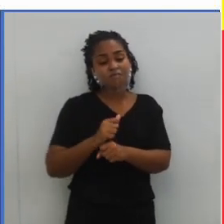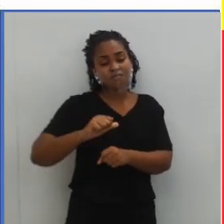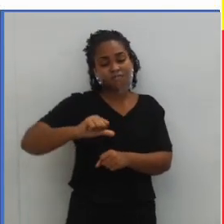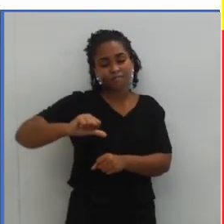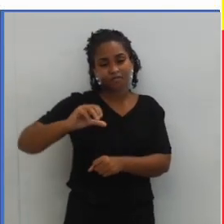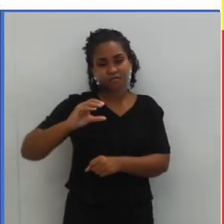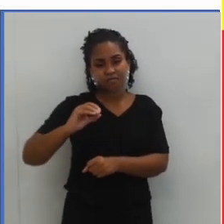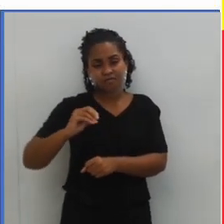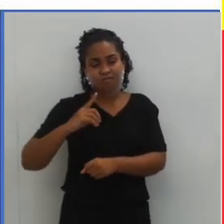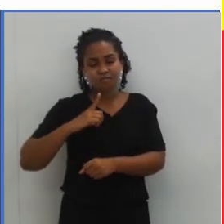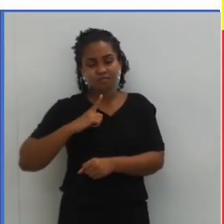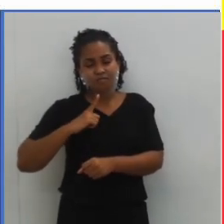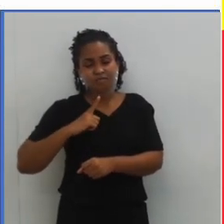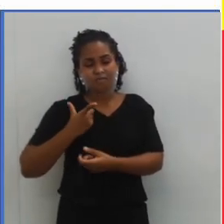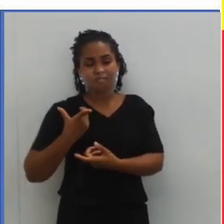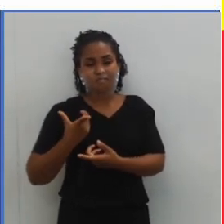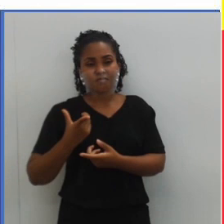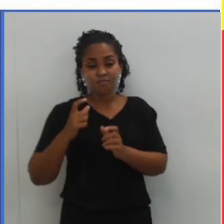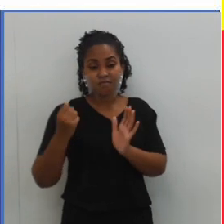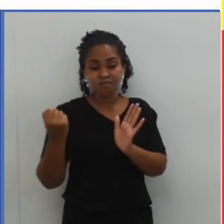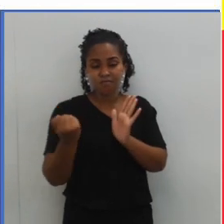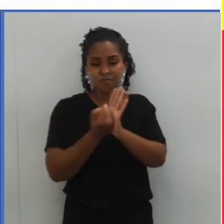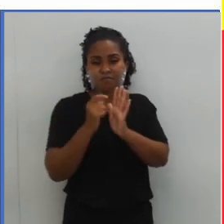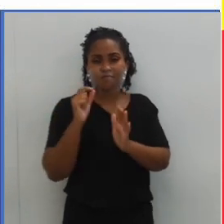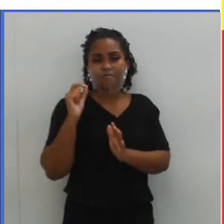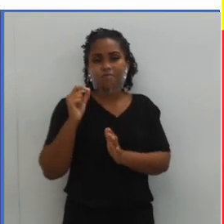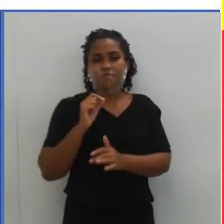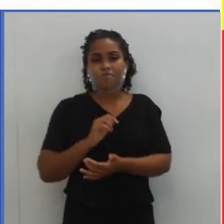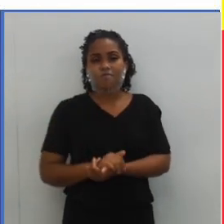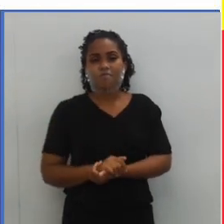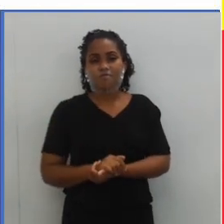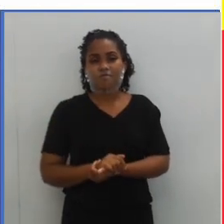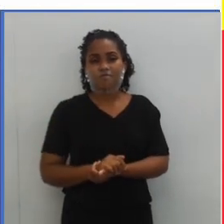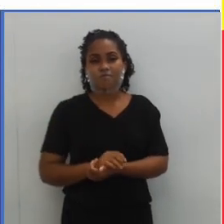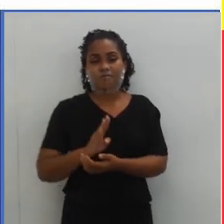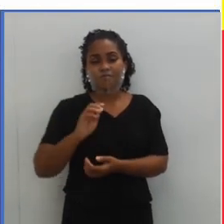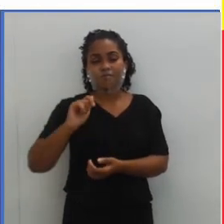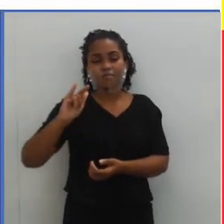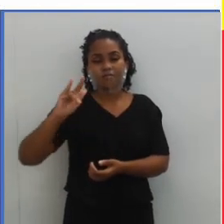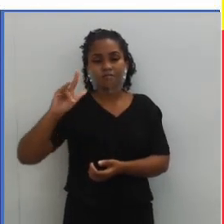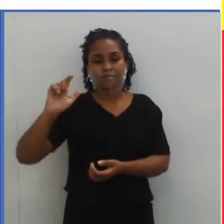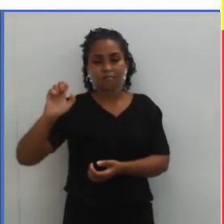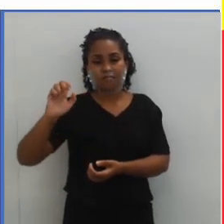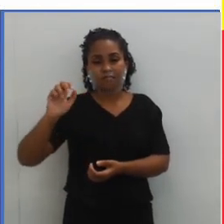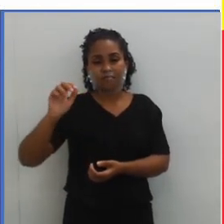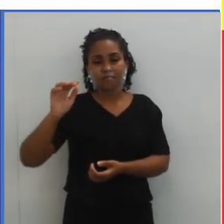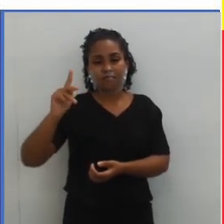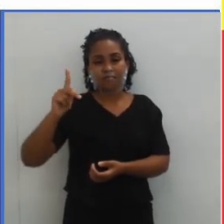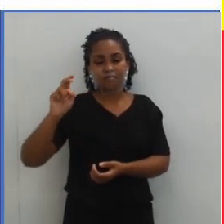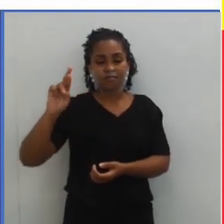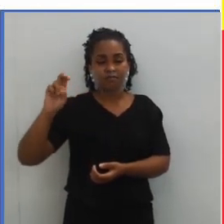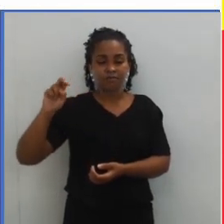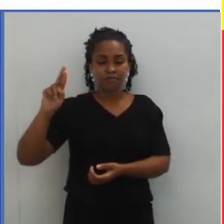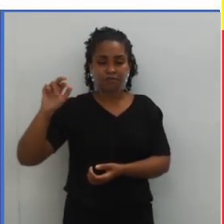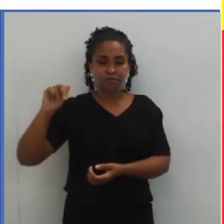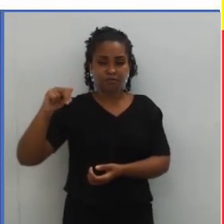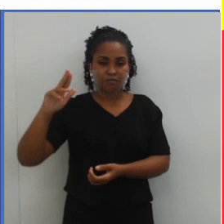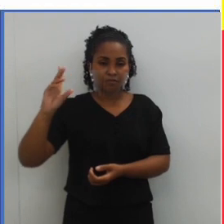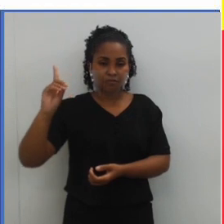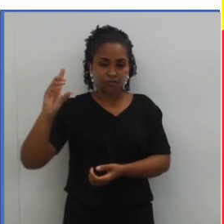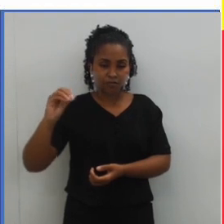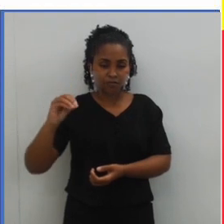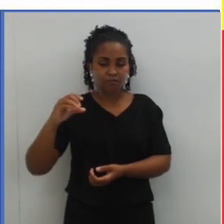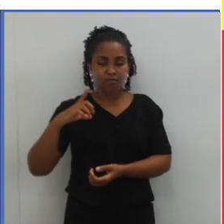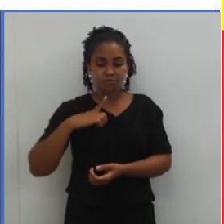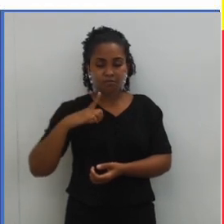aí, um filme ganhou bastante destaque, que foi Baile Perfumado, né, de Lírio Ferreira e Paulo Caldas, que foi